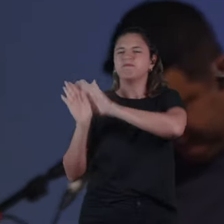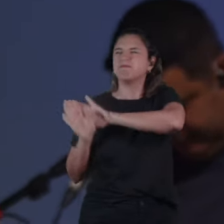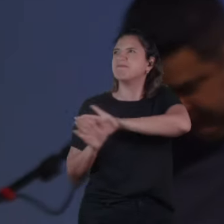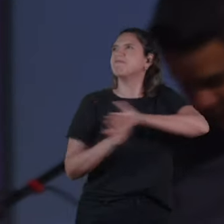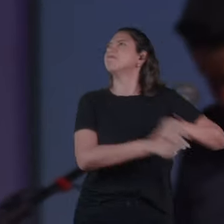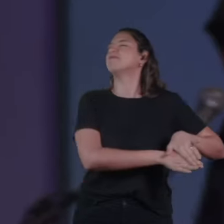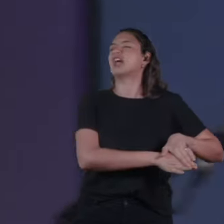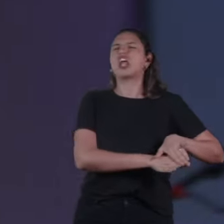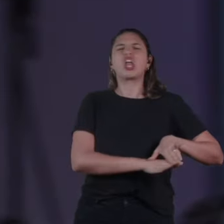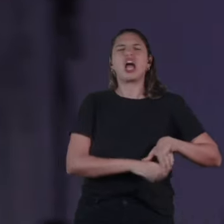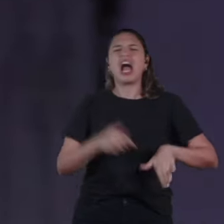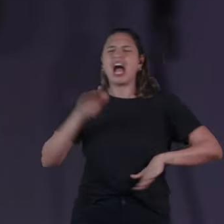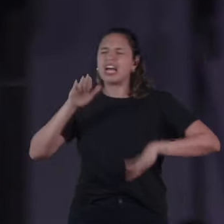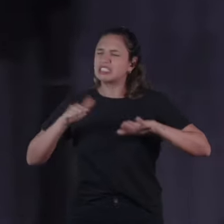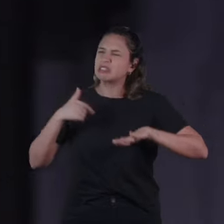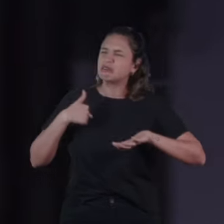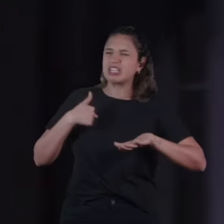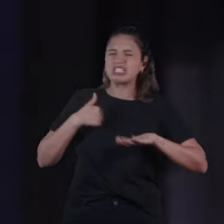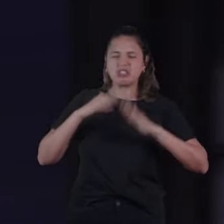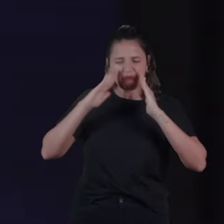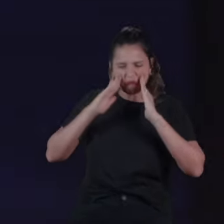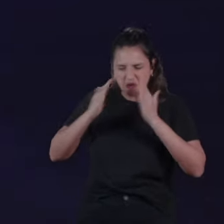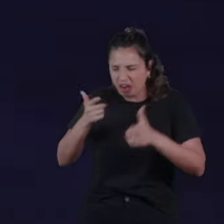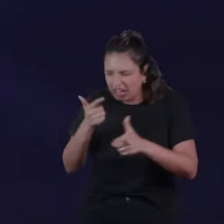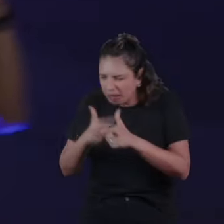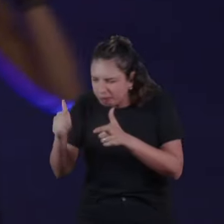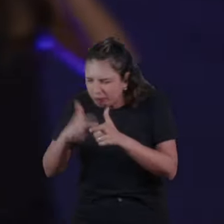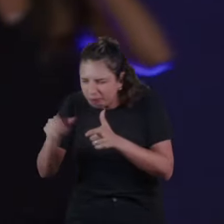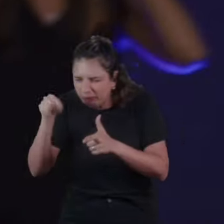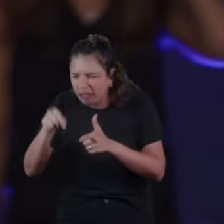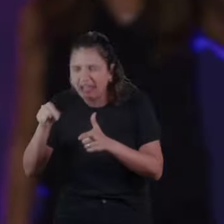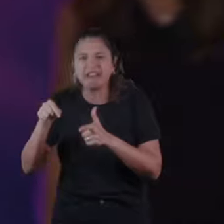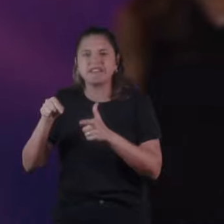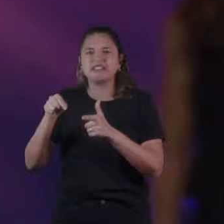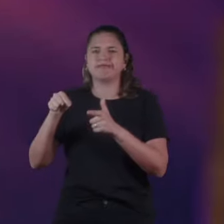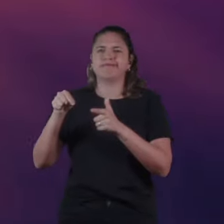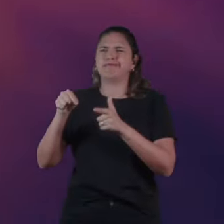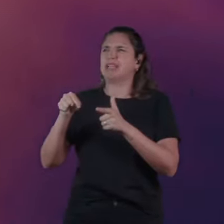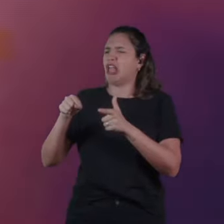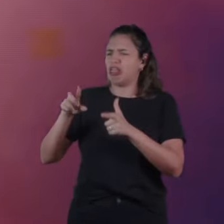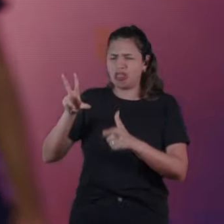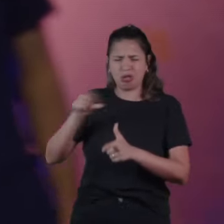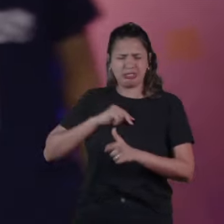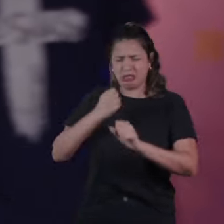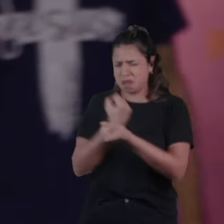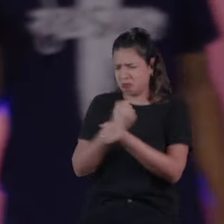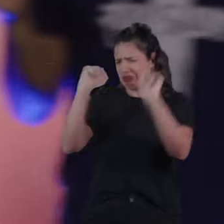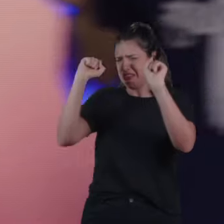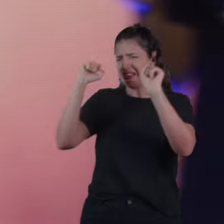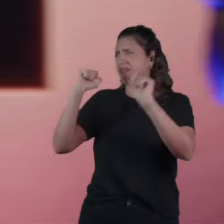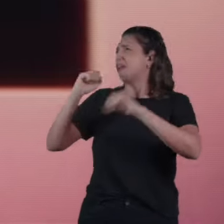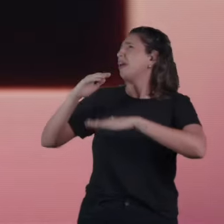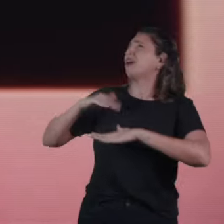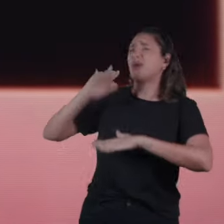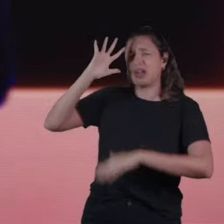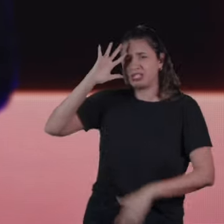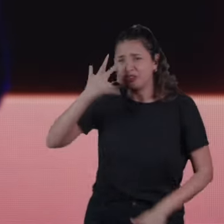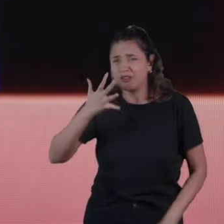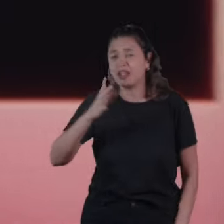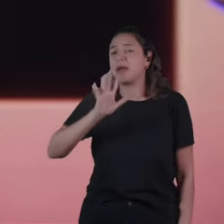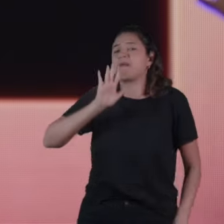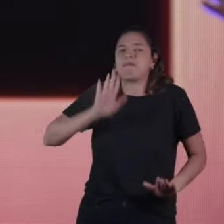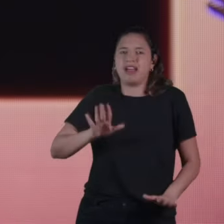muitas vezes faz a gente olhar para os problemas como se eles fossem gigantes, como se eles fossem impossíveis, e para ti não